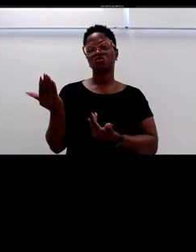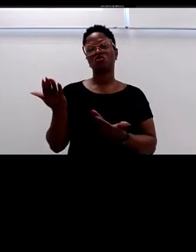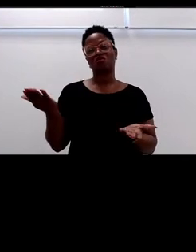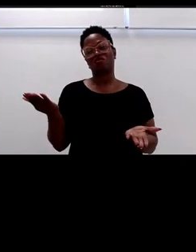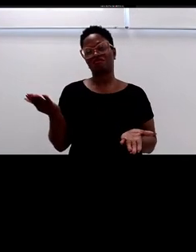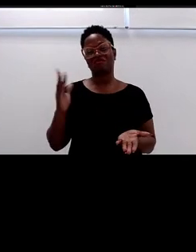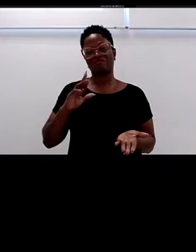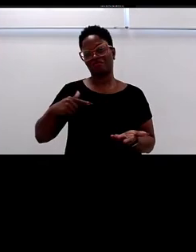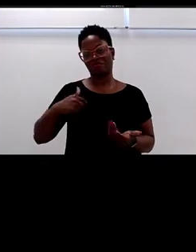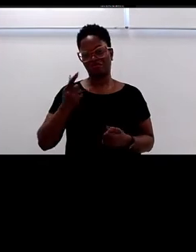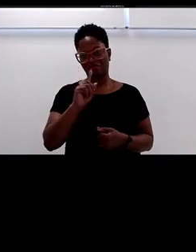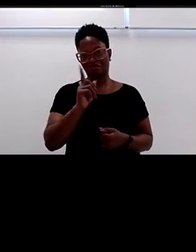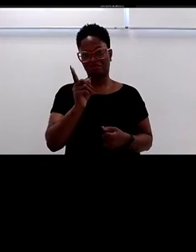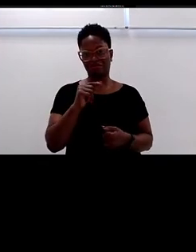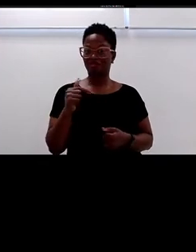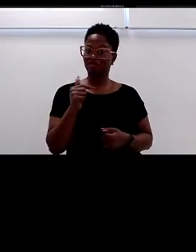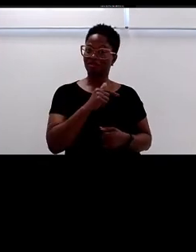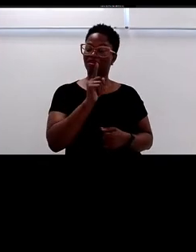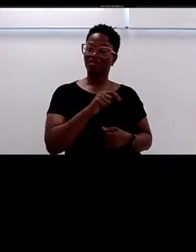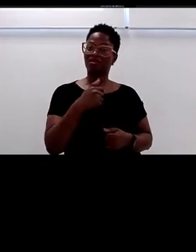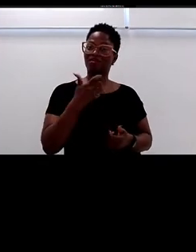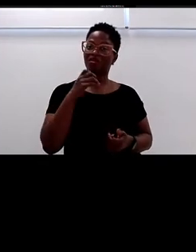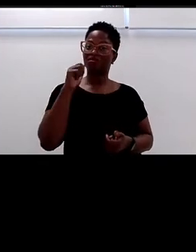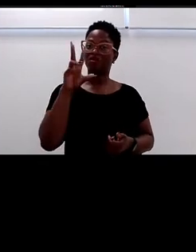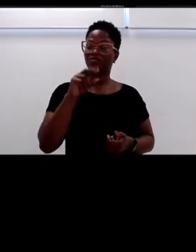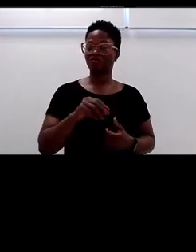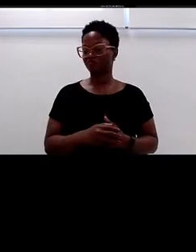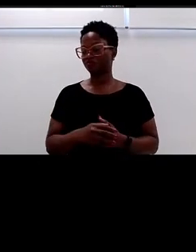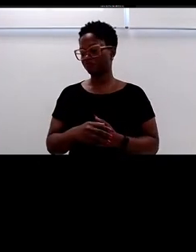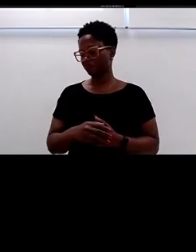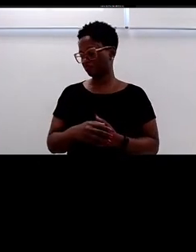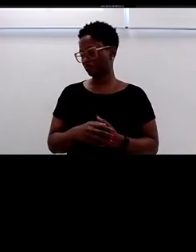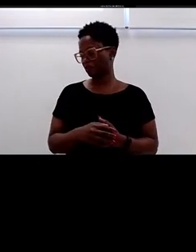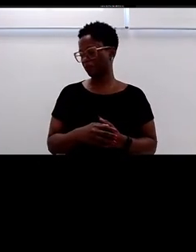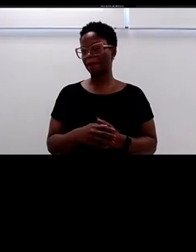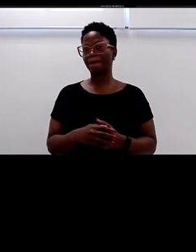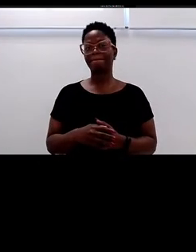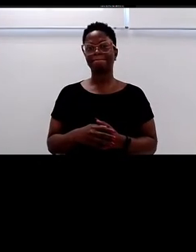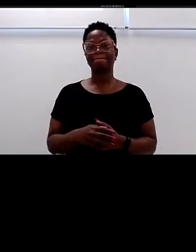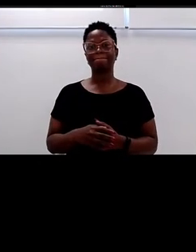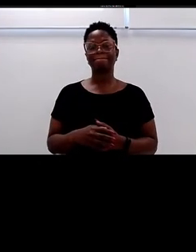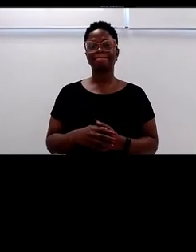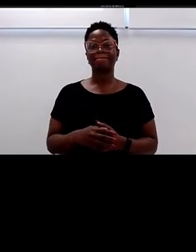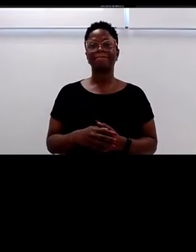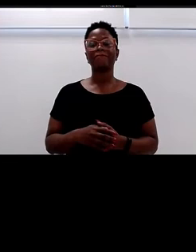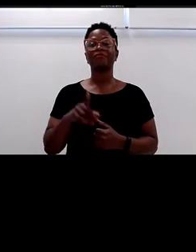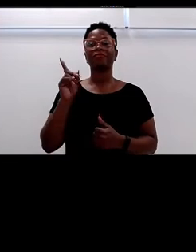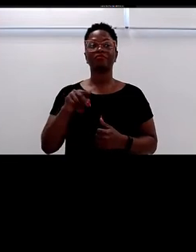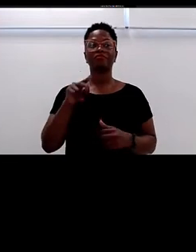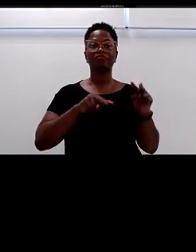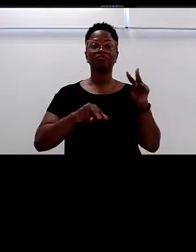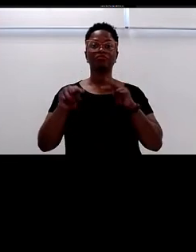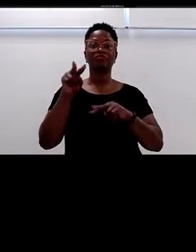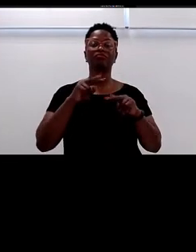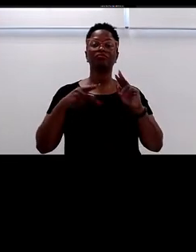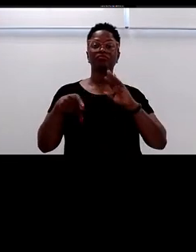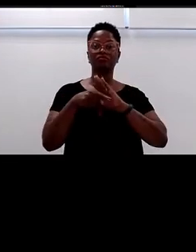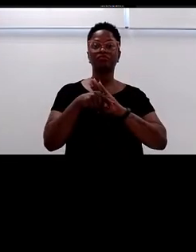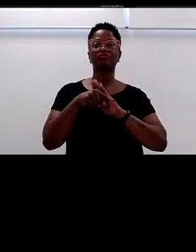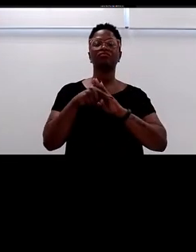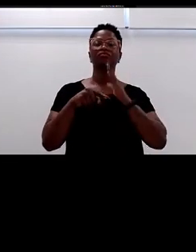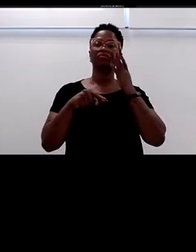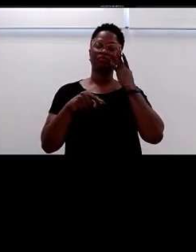não, eu quero ser aluno. Eu sempre fui um pintor de paisagens, um pintor